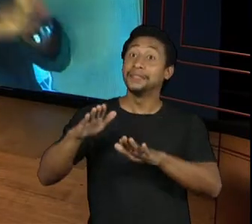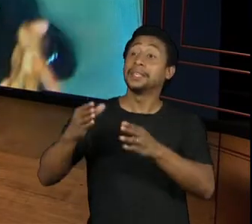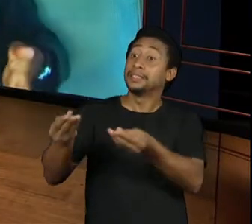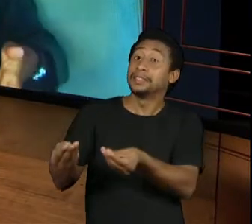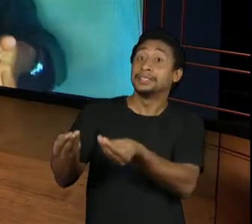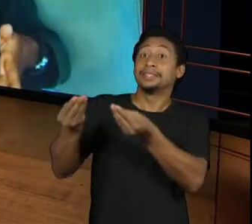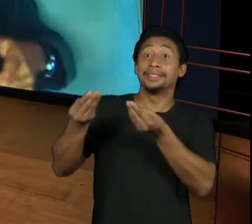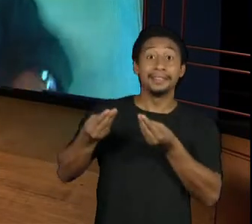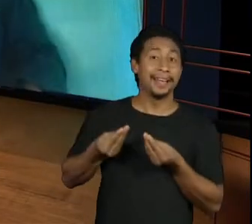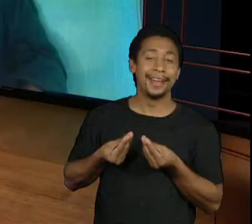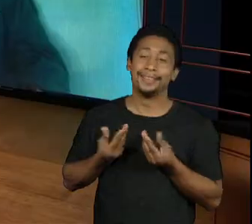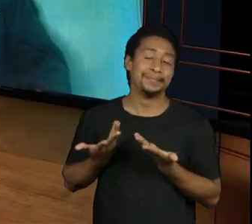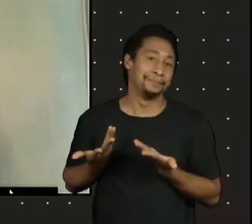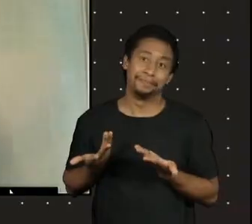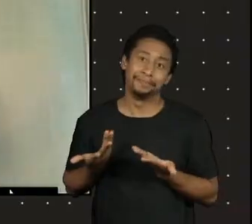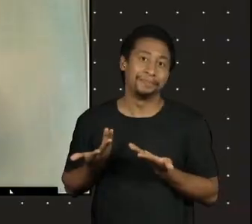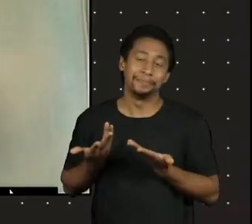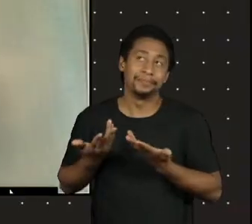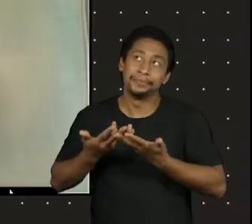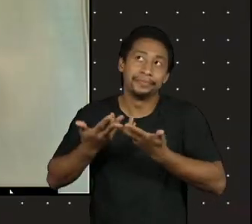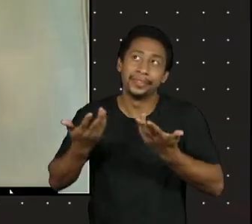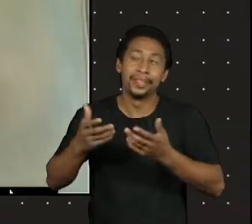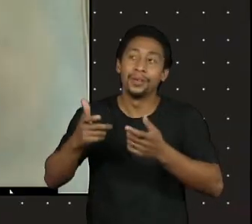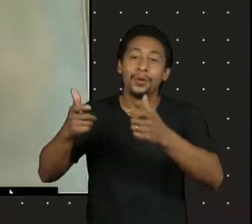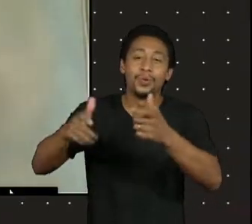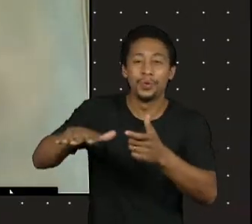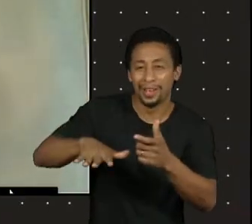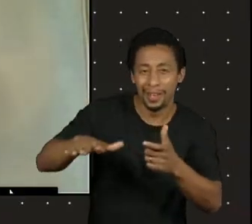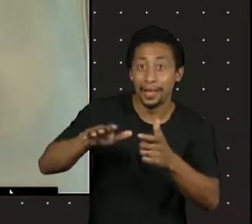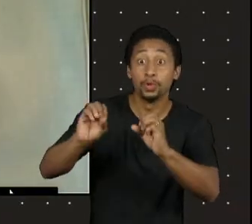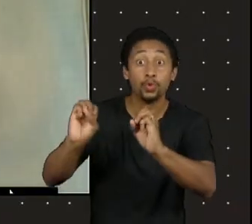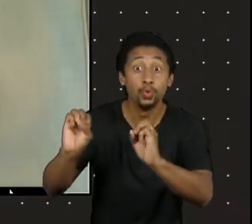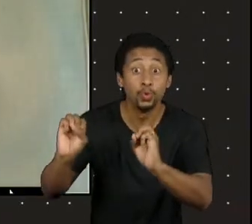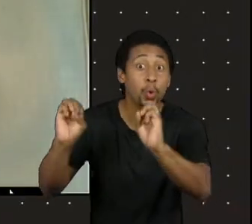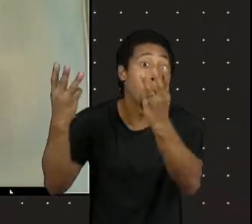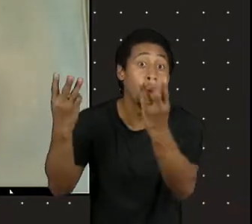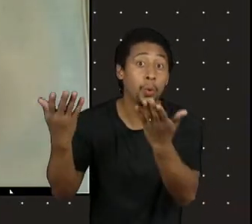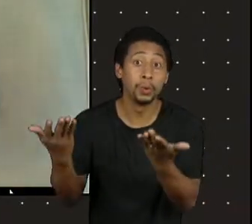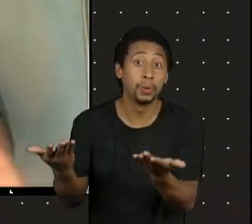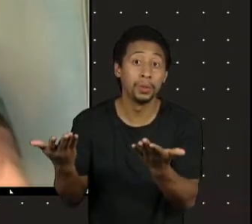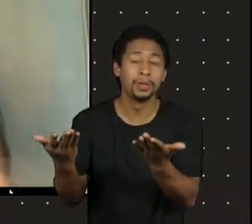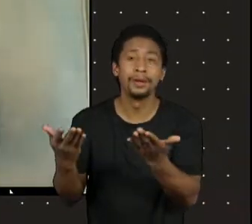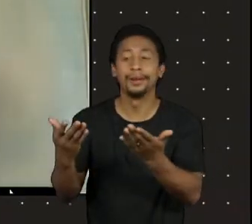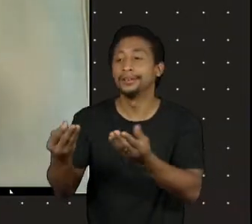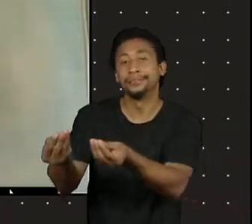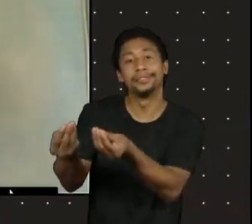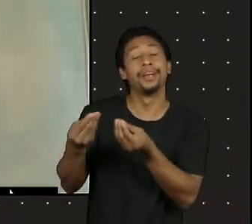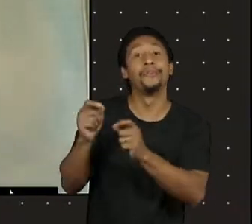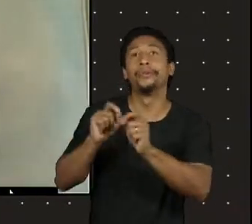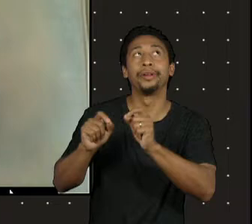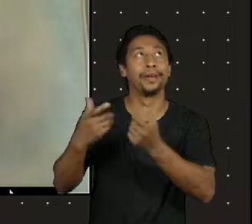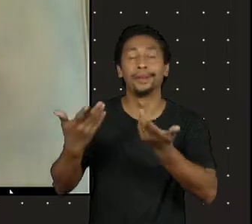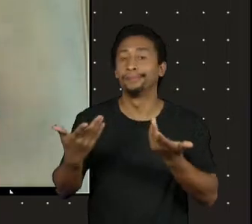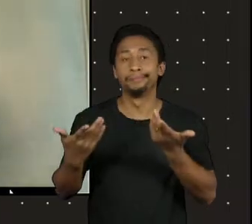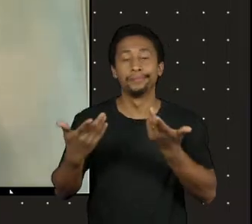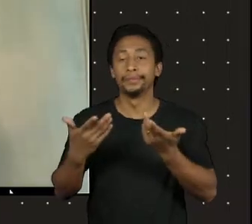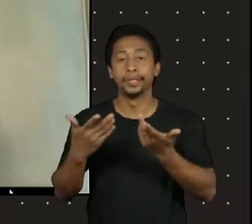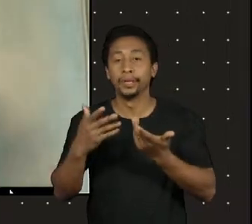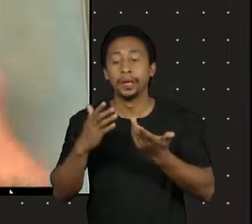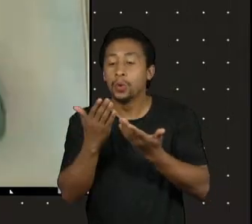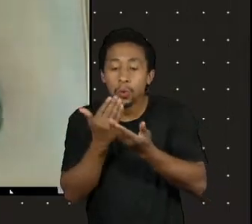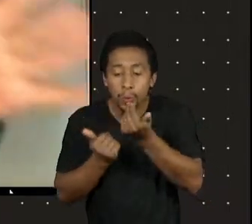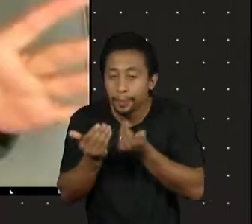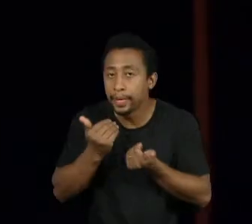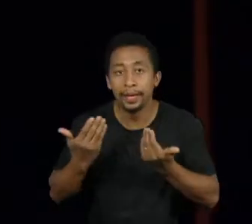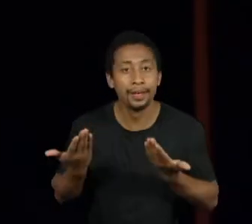no local que a gente ia fazer show, a gente ganhava um jantar, umas frutas, e